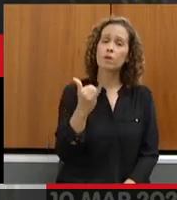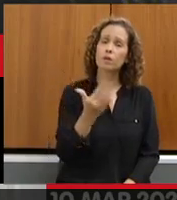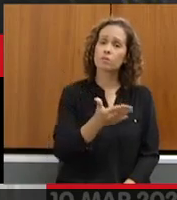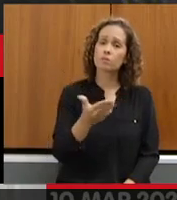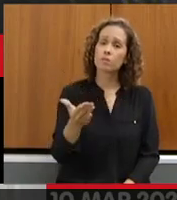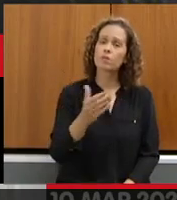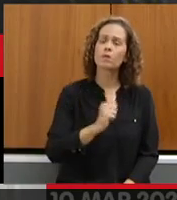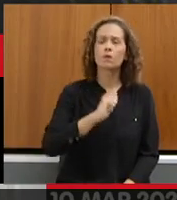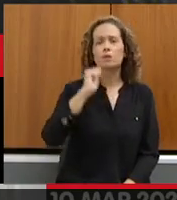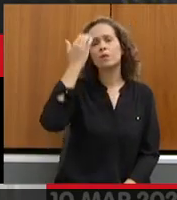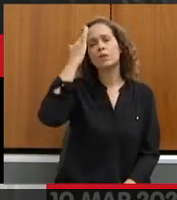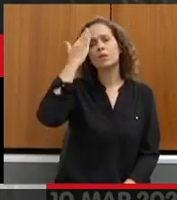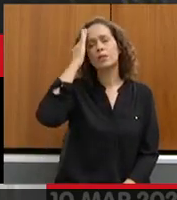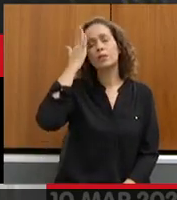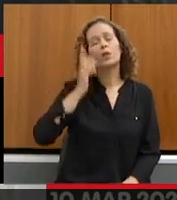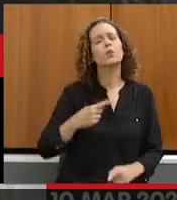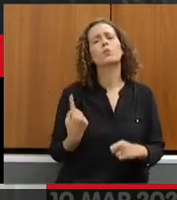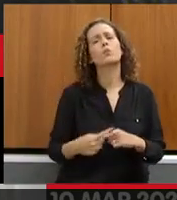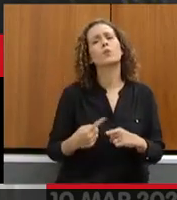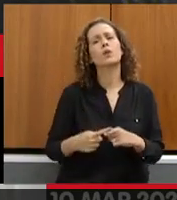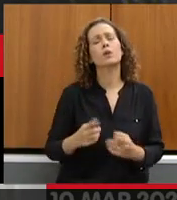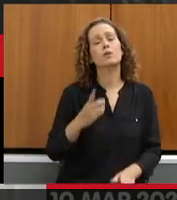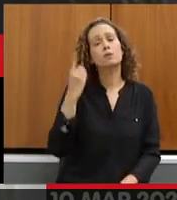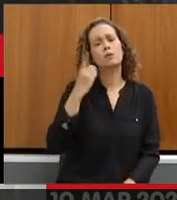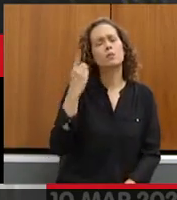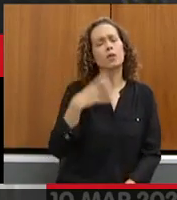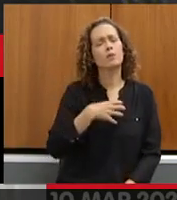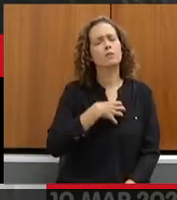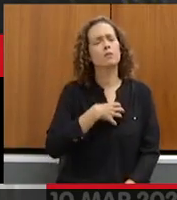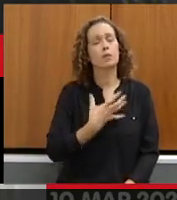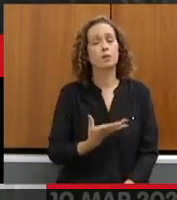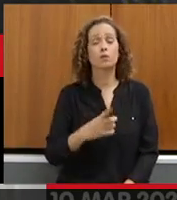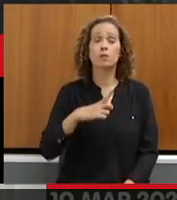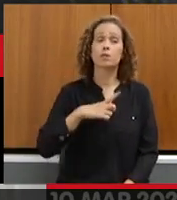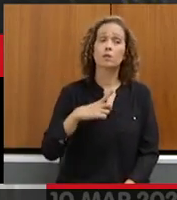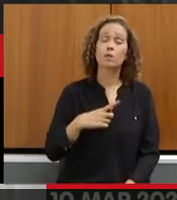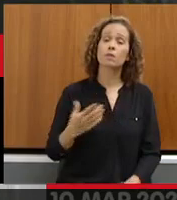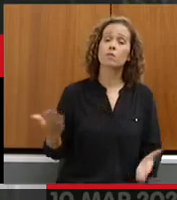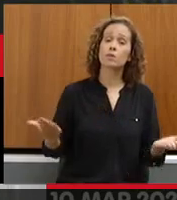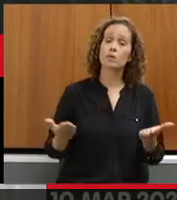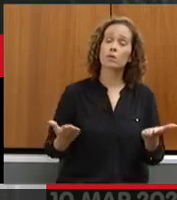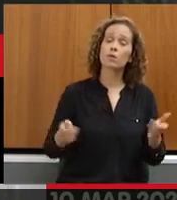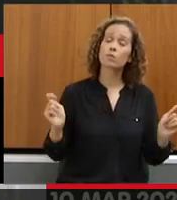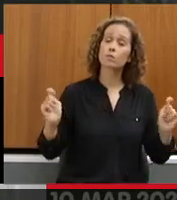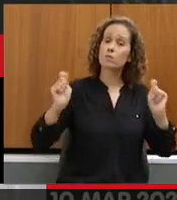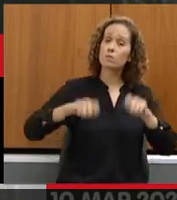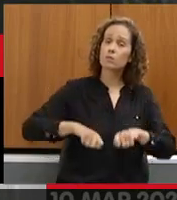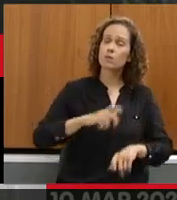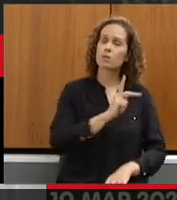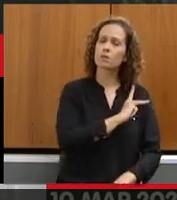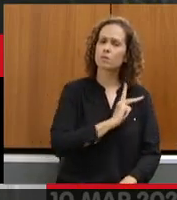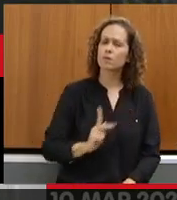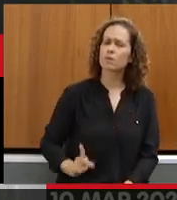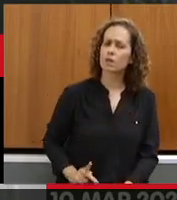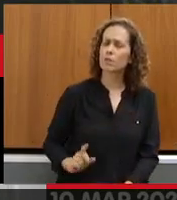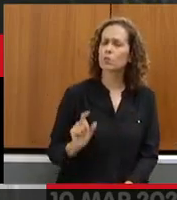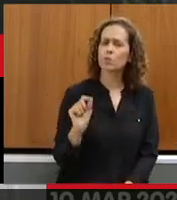para o senhor entender o que que esse deputado sente nós temos agora a possibilidade presidente de